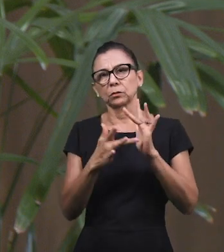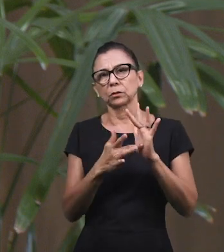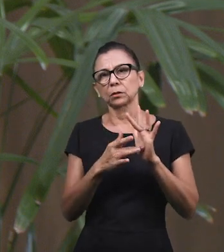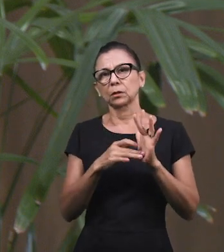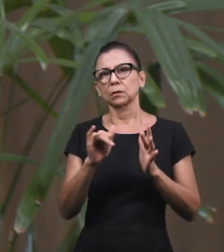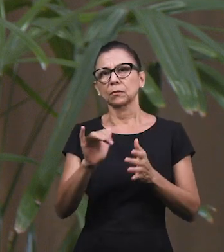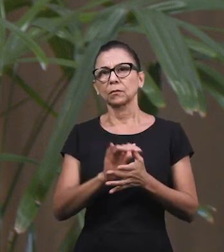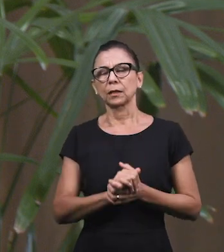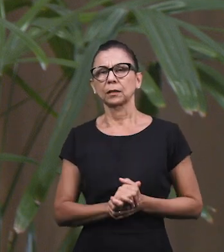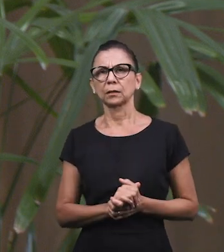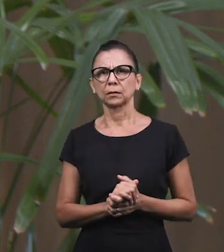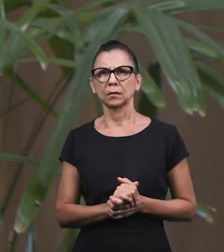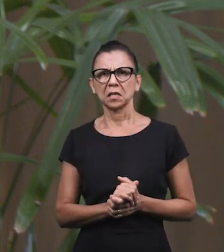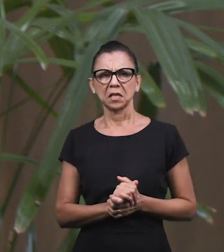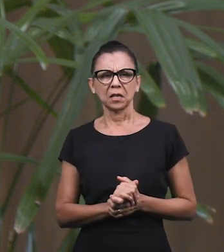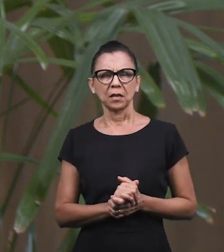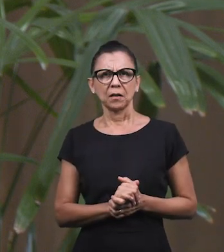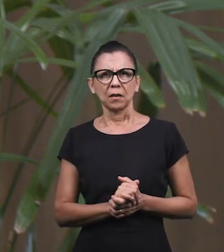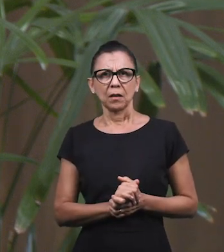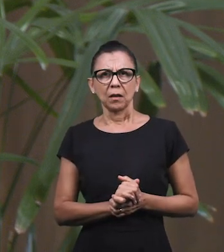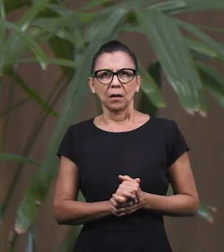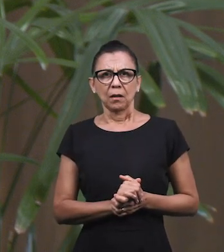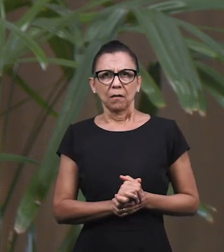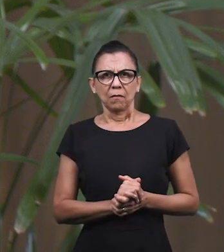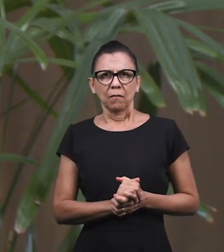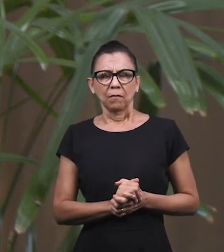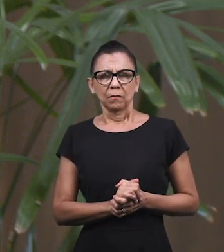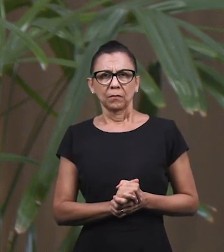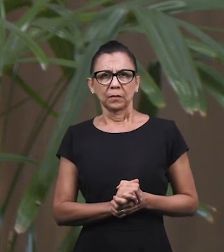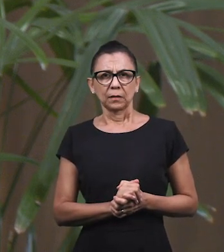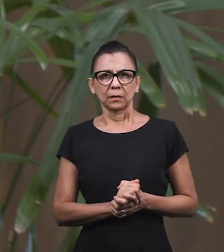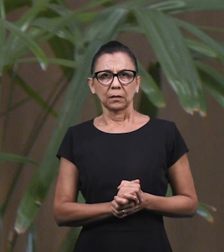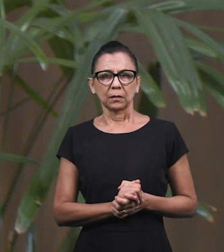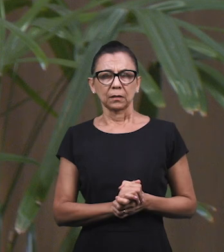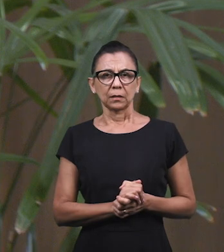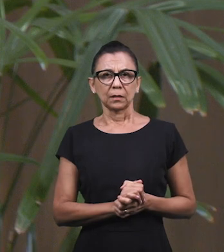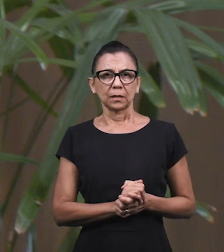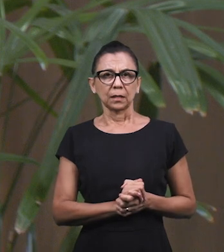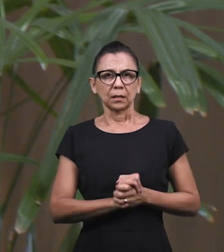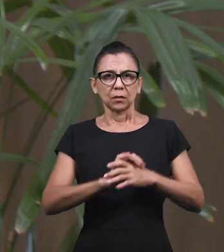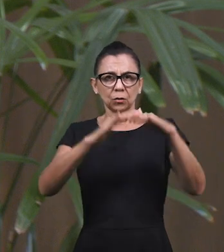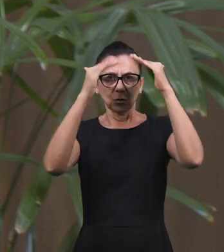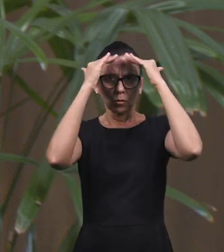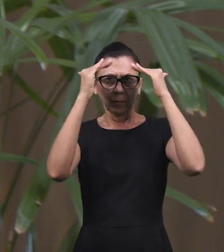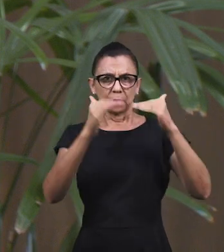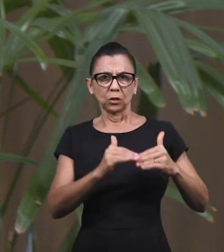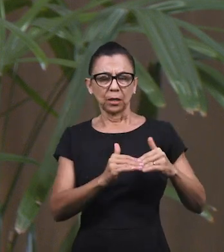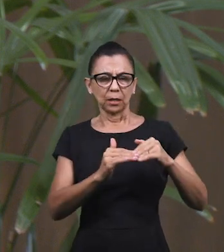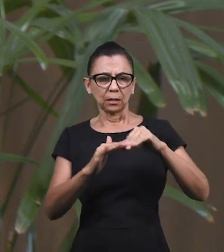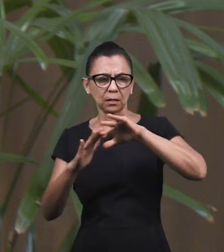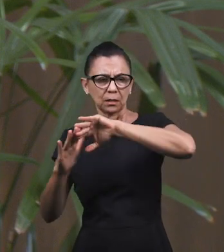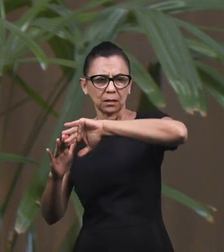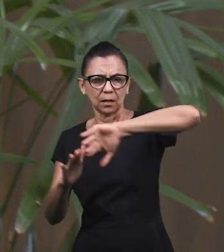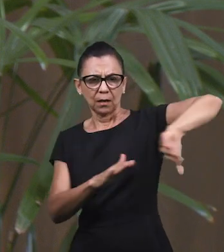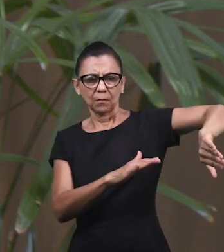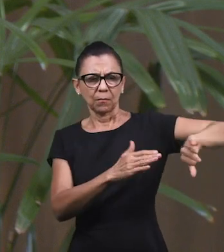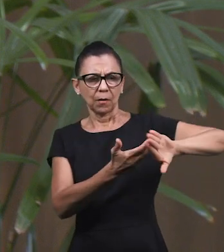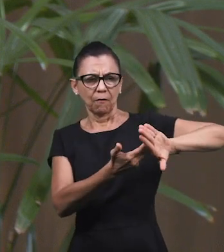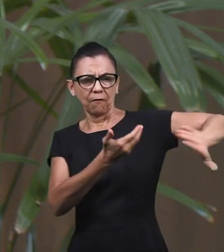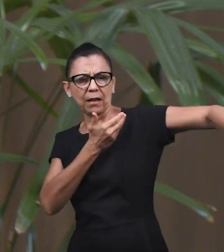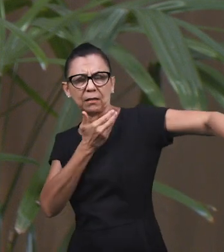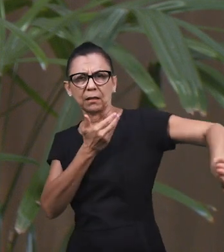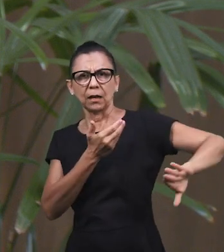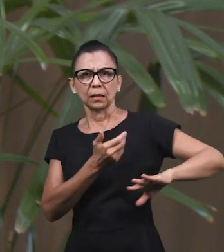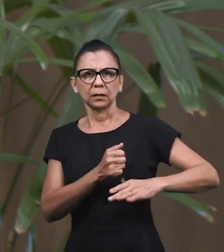Jesus disse, apartai-vos de mim, malditos, para o fogo eterno, que foi preparado para quem? O diabo e seus